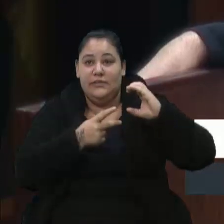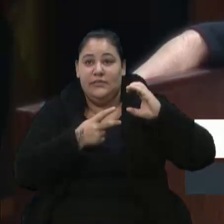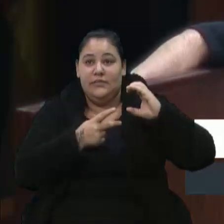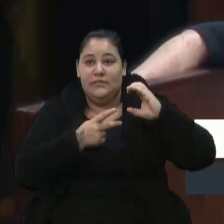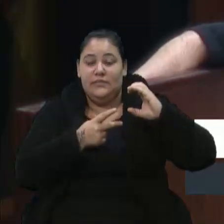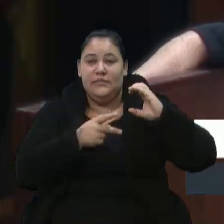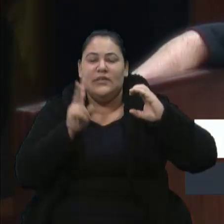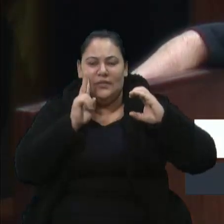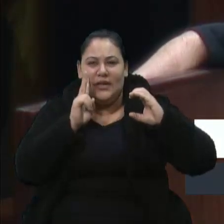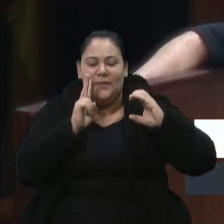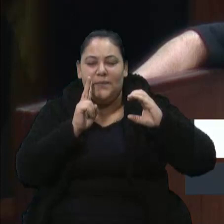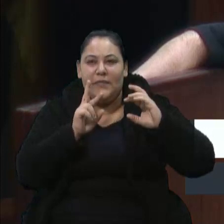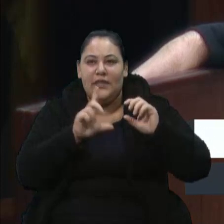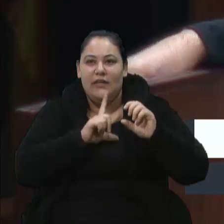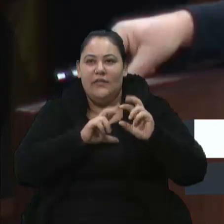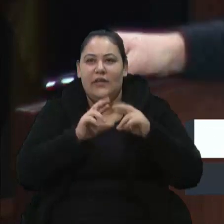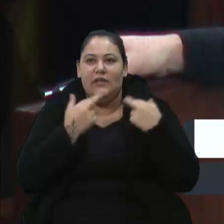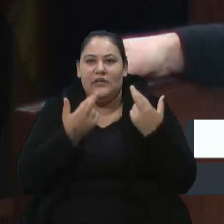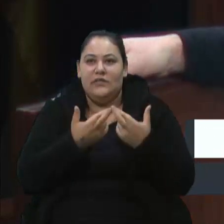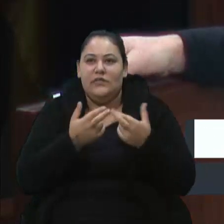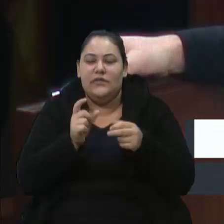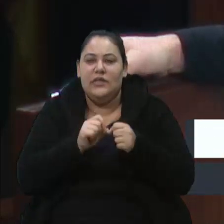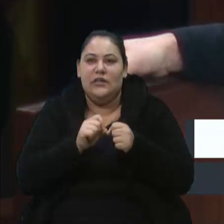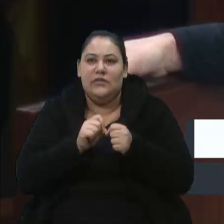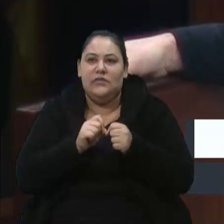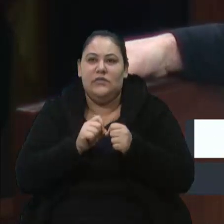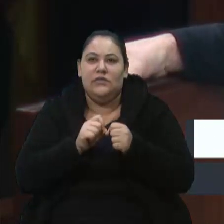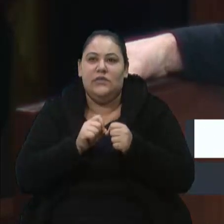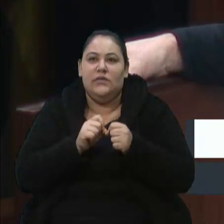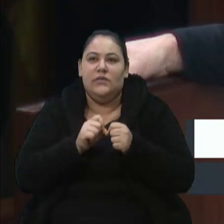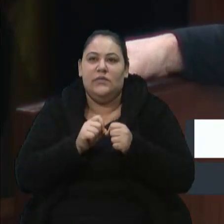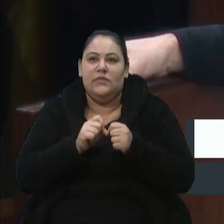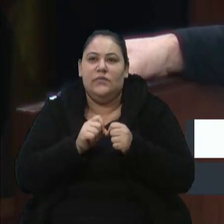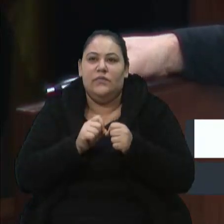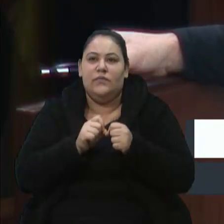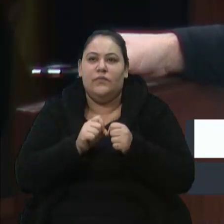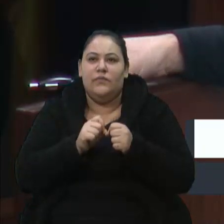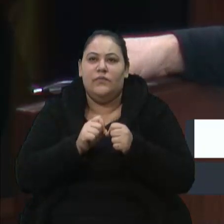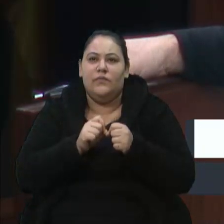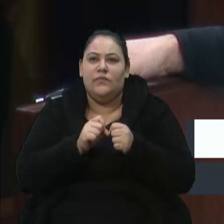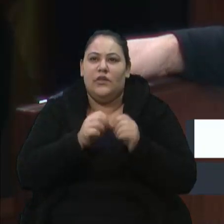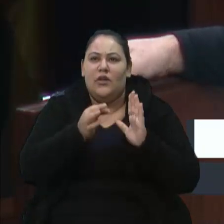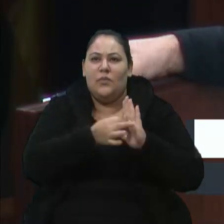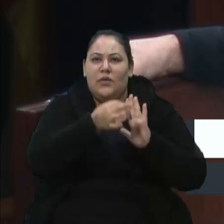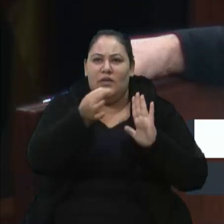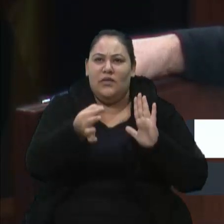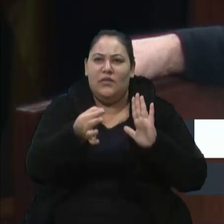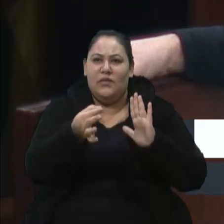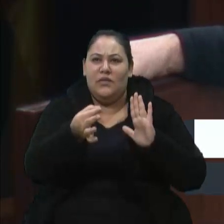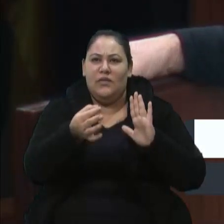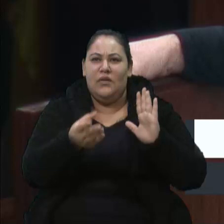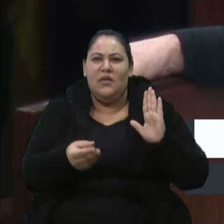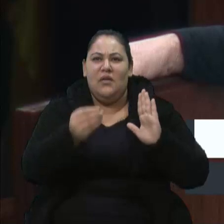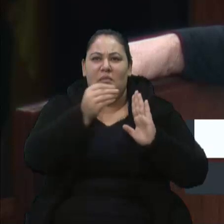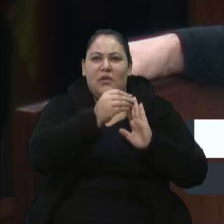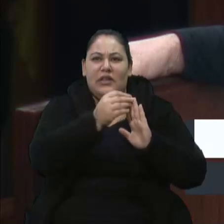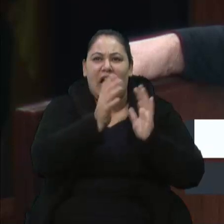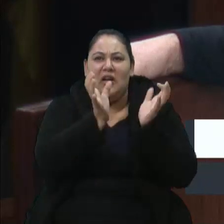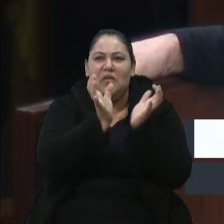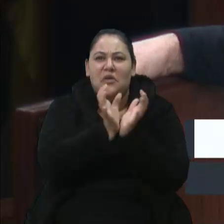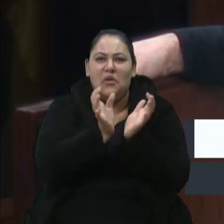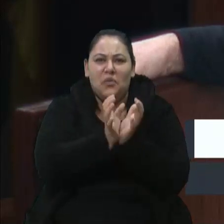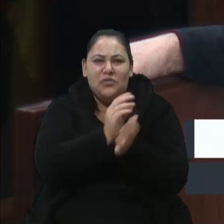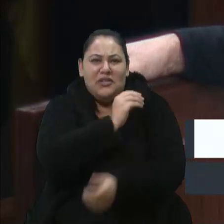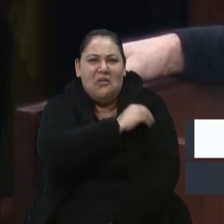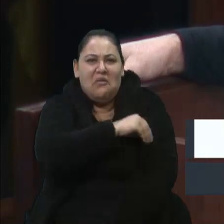aquela reunião, né, que fizeram, sugeriram até botar alcoólicos anônimos ali dentro, conselhos